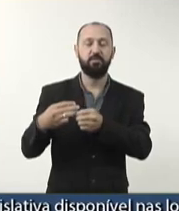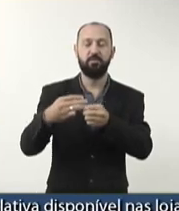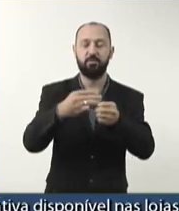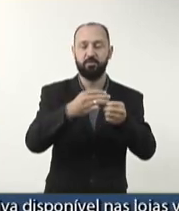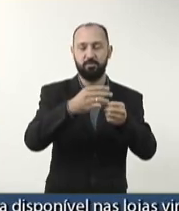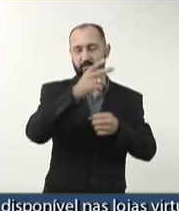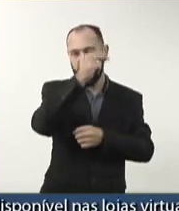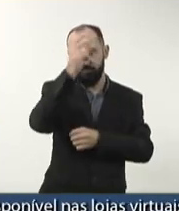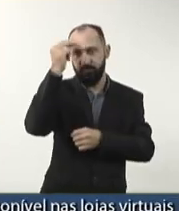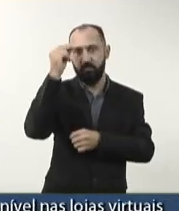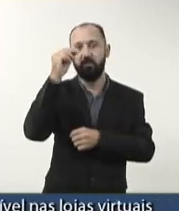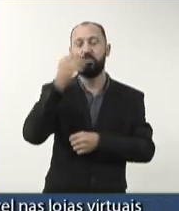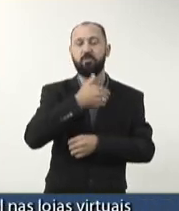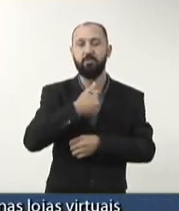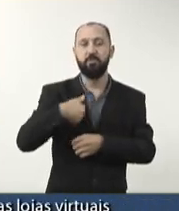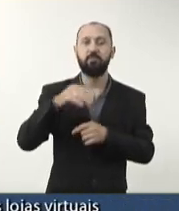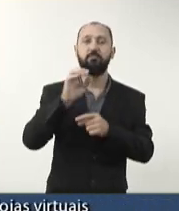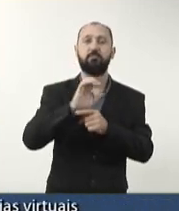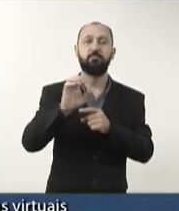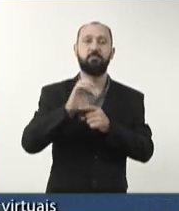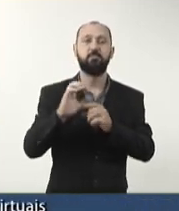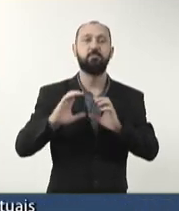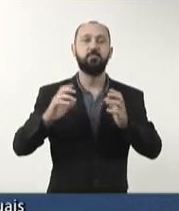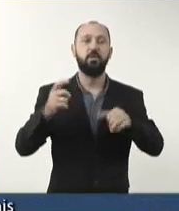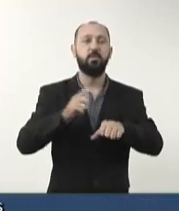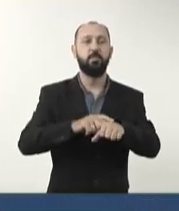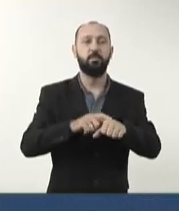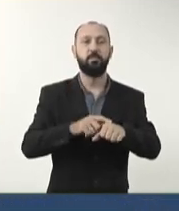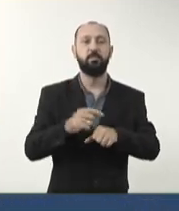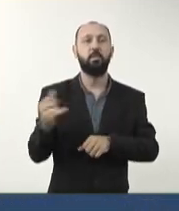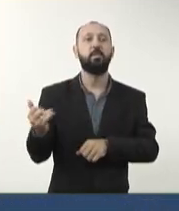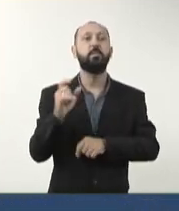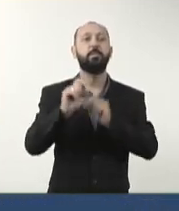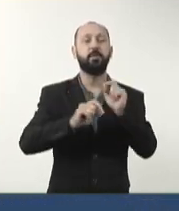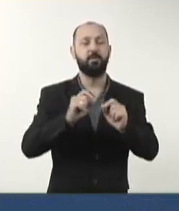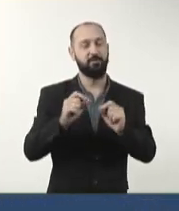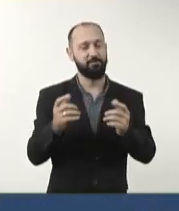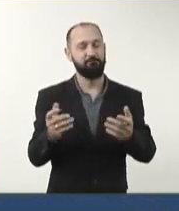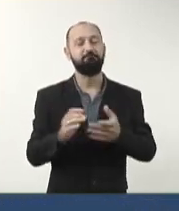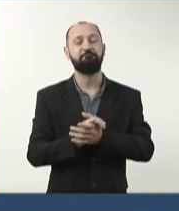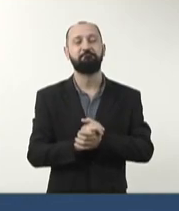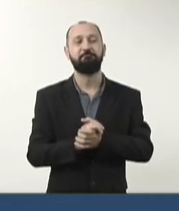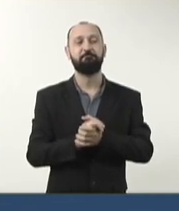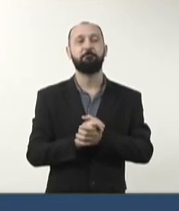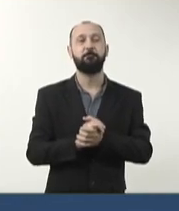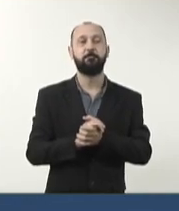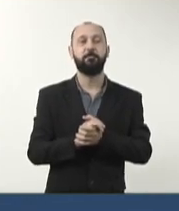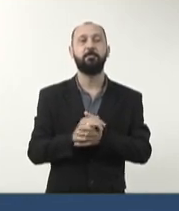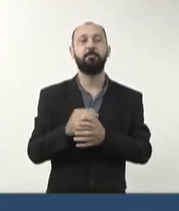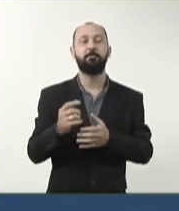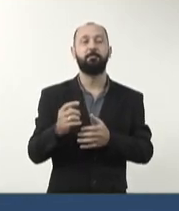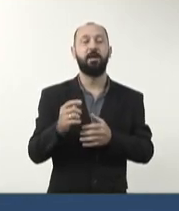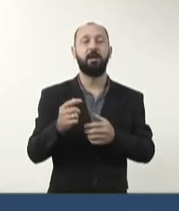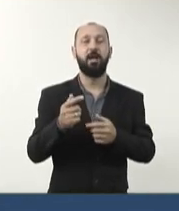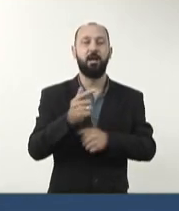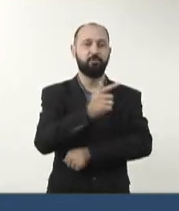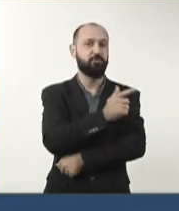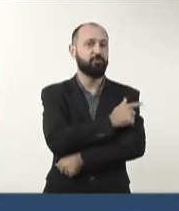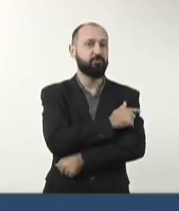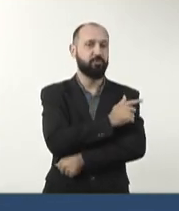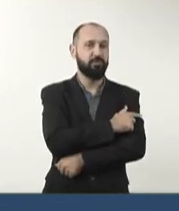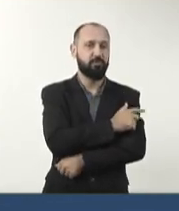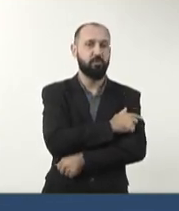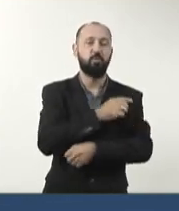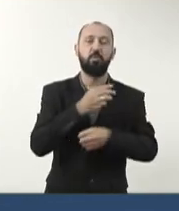do governo do Estado, e foi um momento muito representativo e muito importante para a gestão,